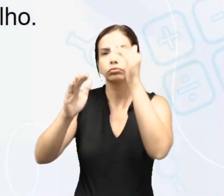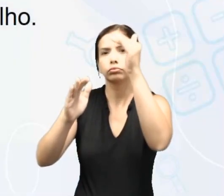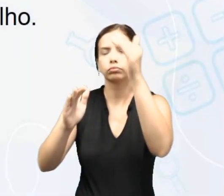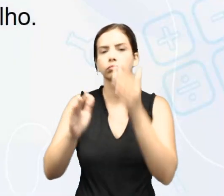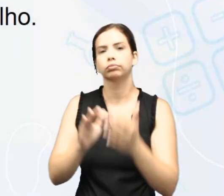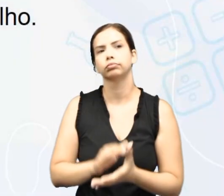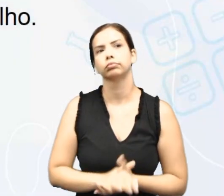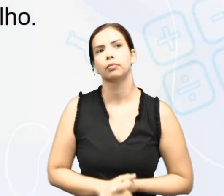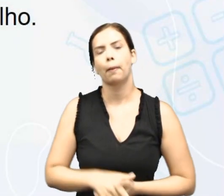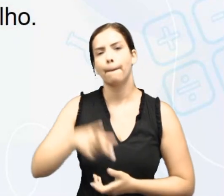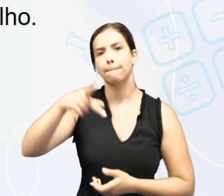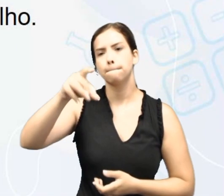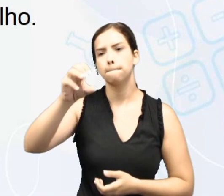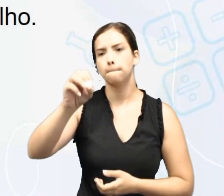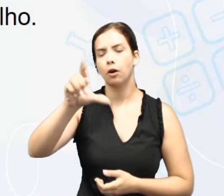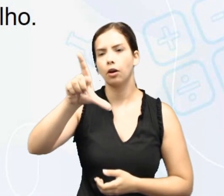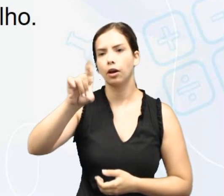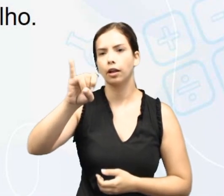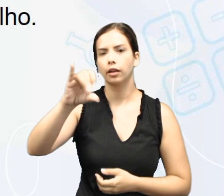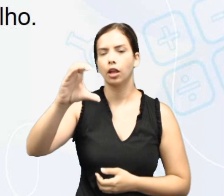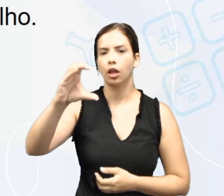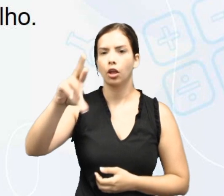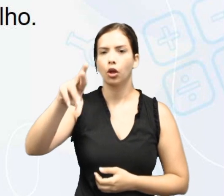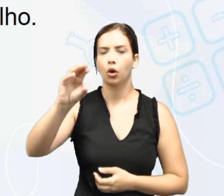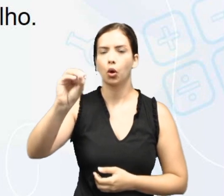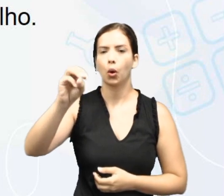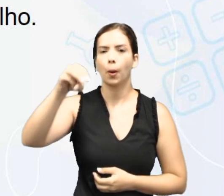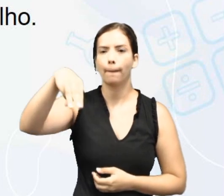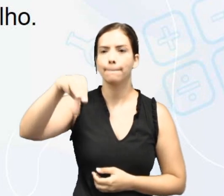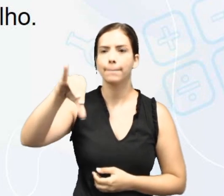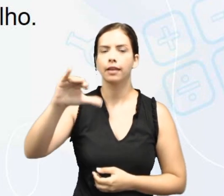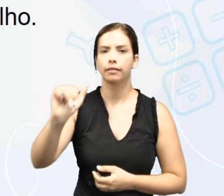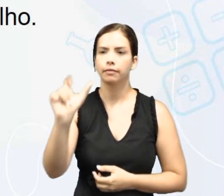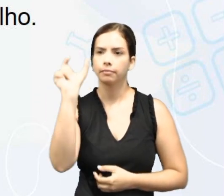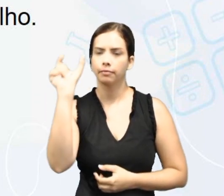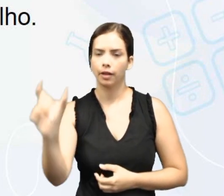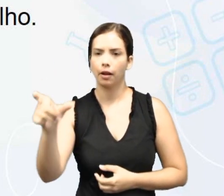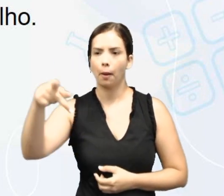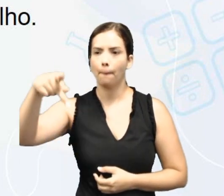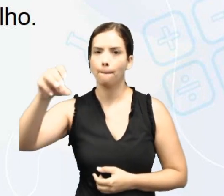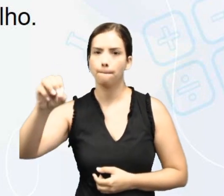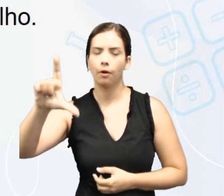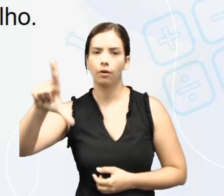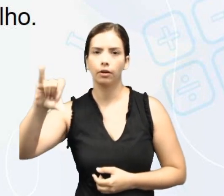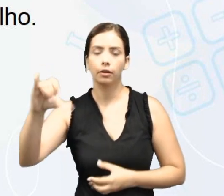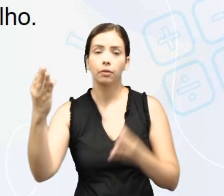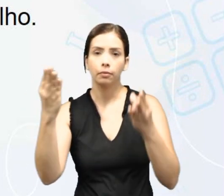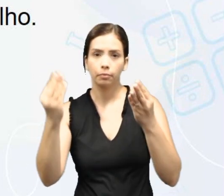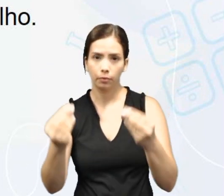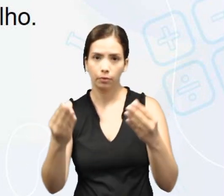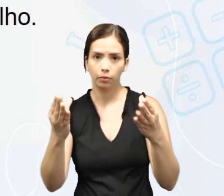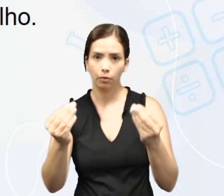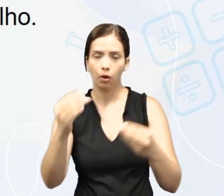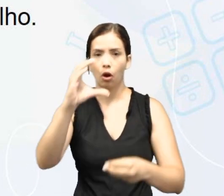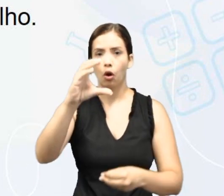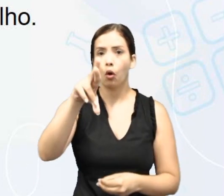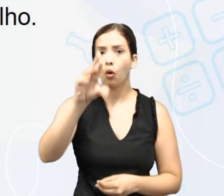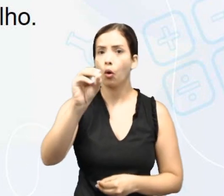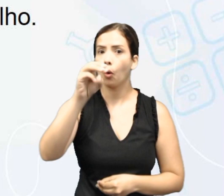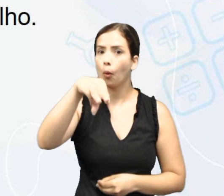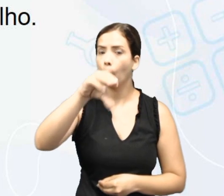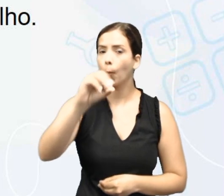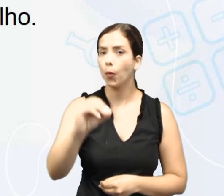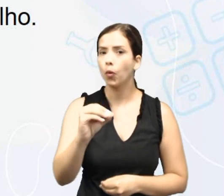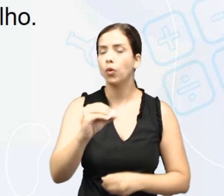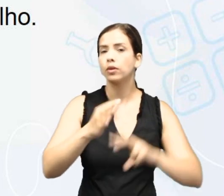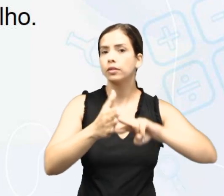Policromia, justamente. Poli, muitos. Cromo, cor. Então, a policromia